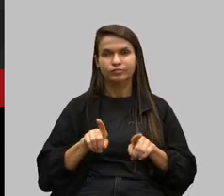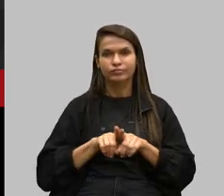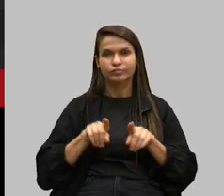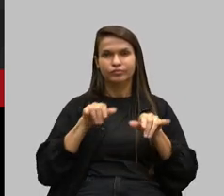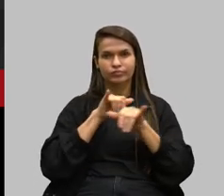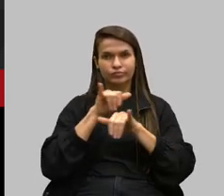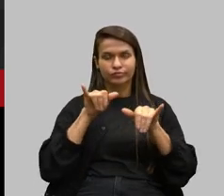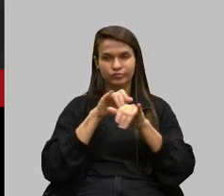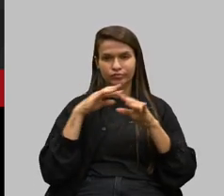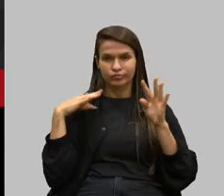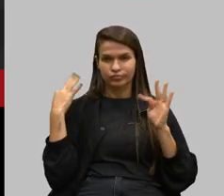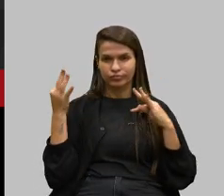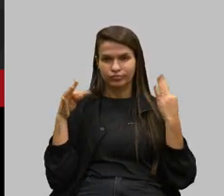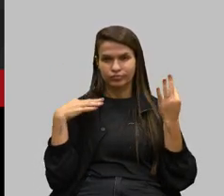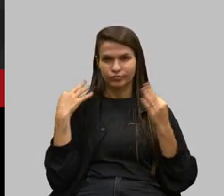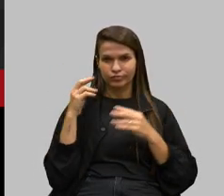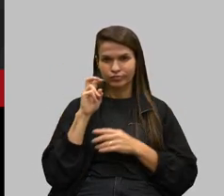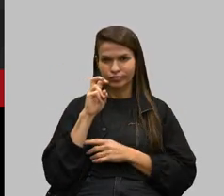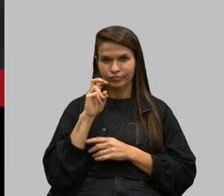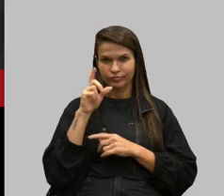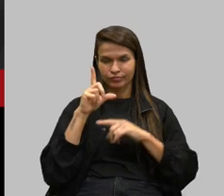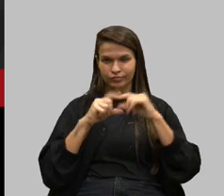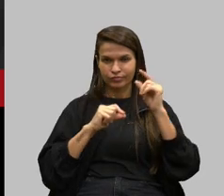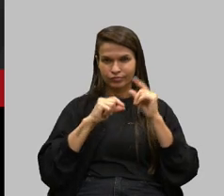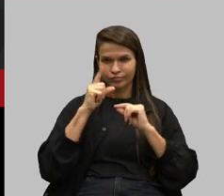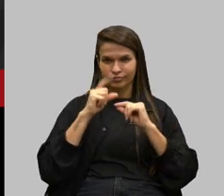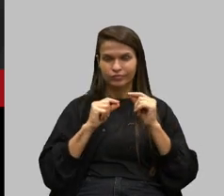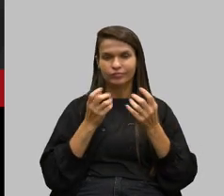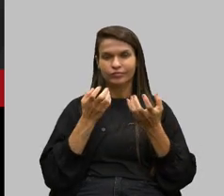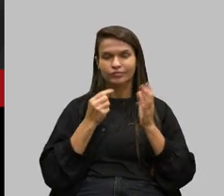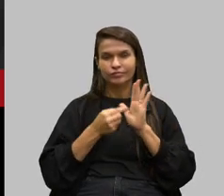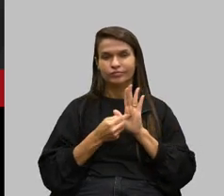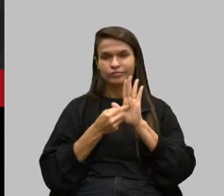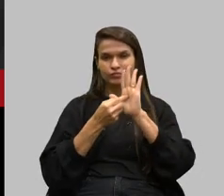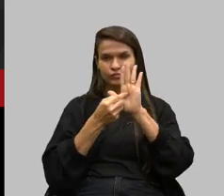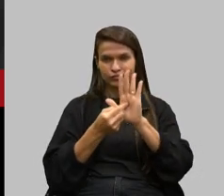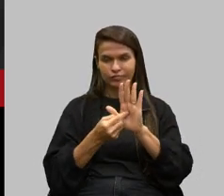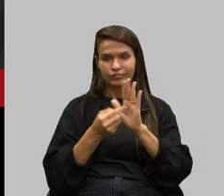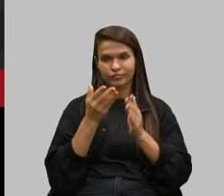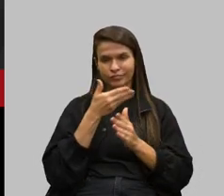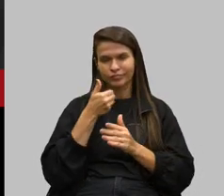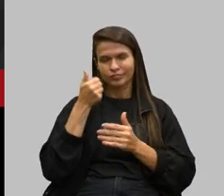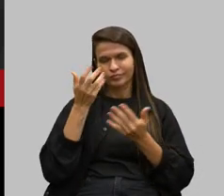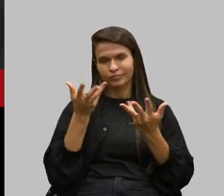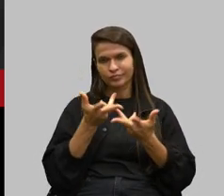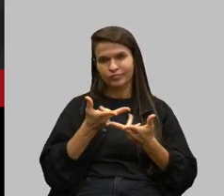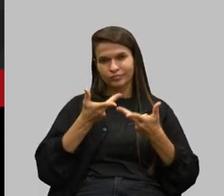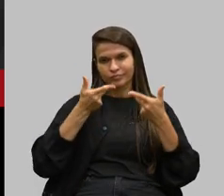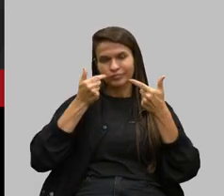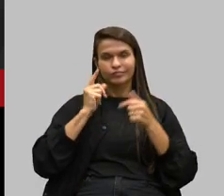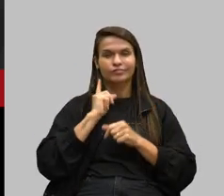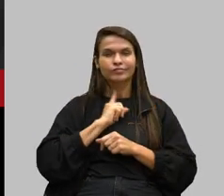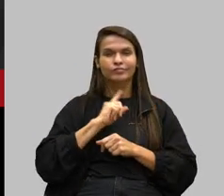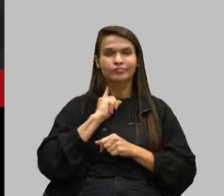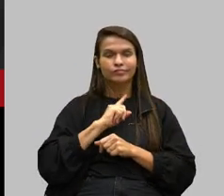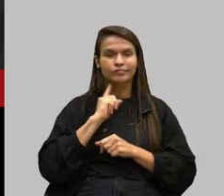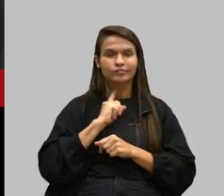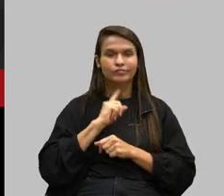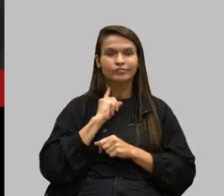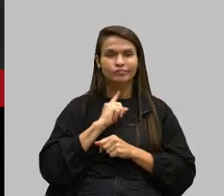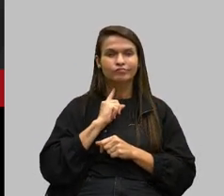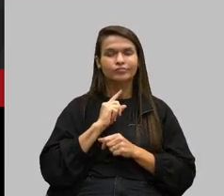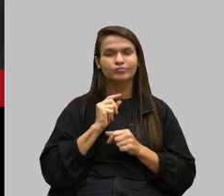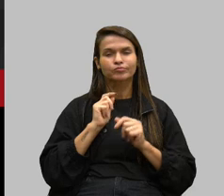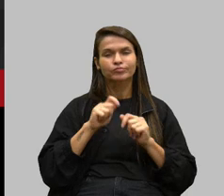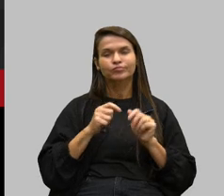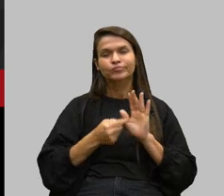turismo né turismo cinco estrelas a gente querendo destacar as melhores qualidades de Minas Gerais para que isso traga